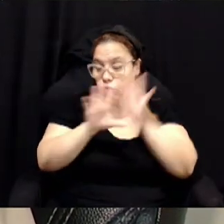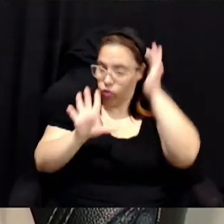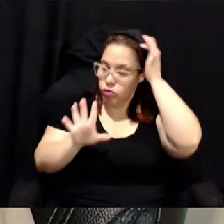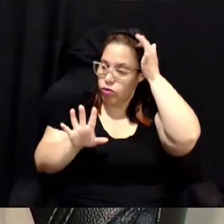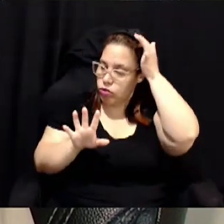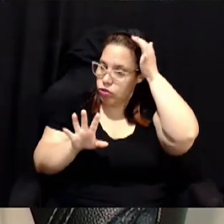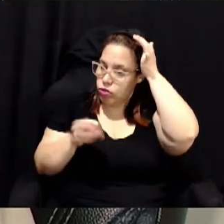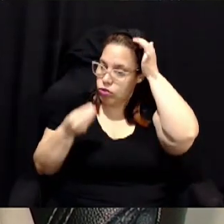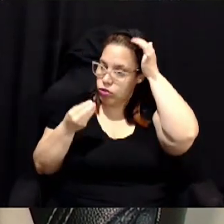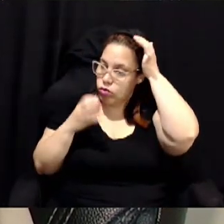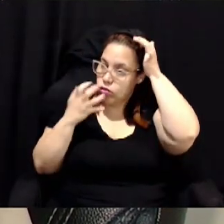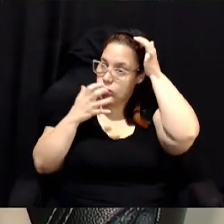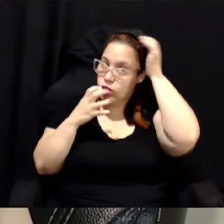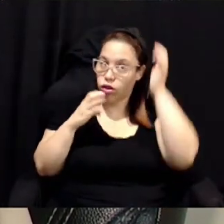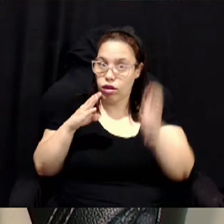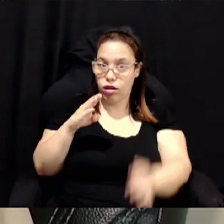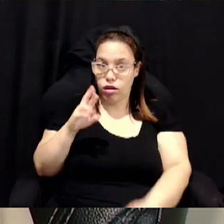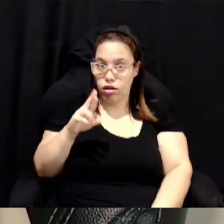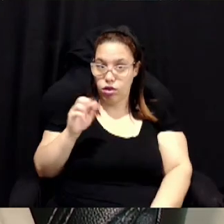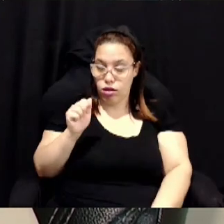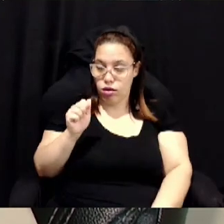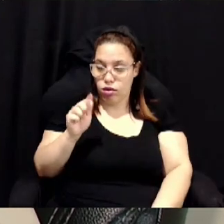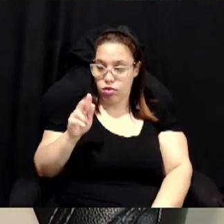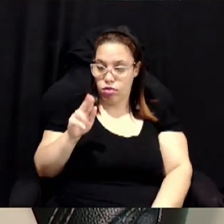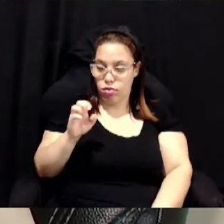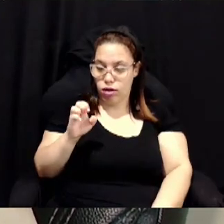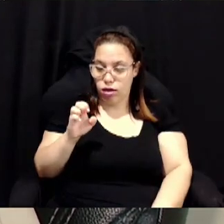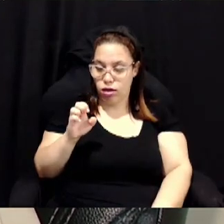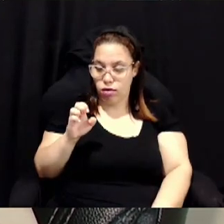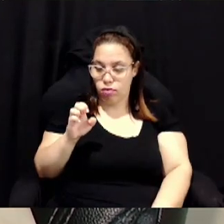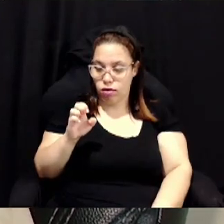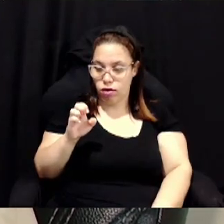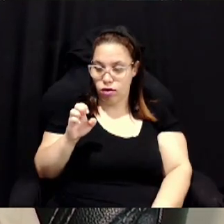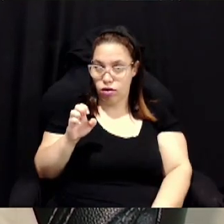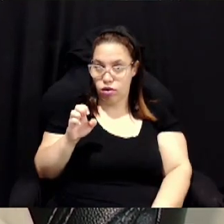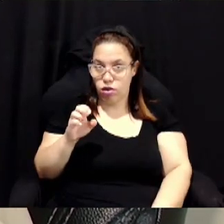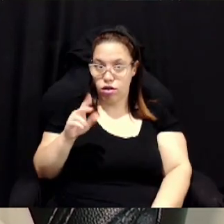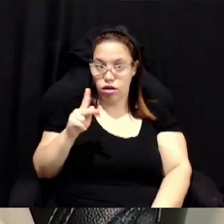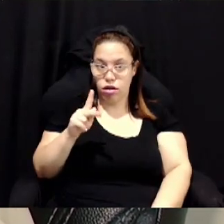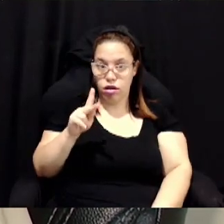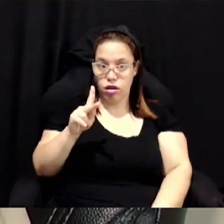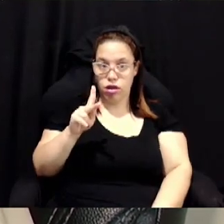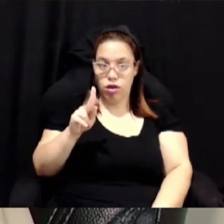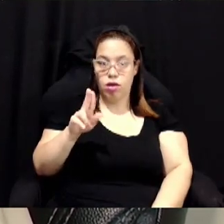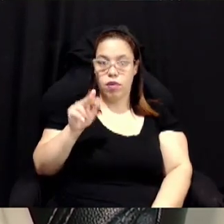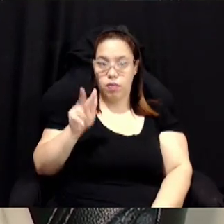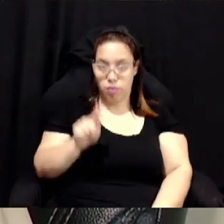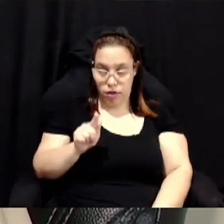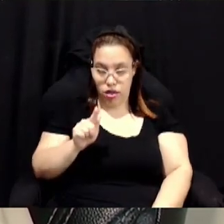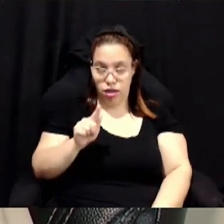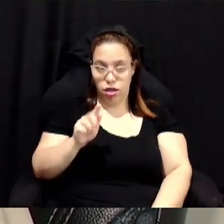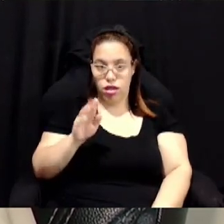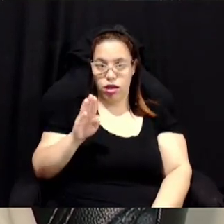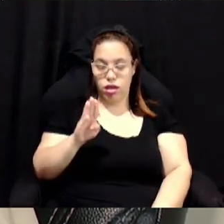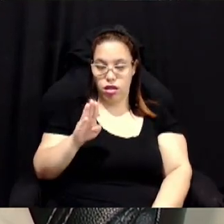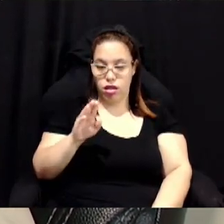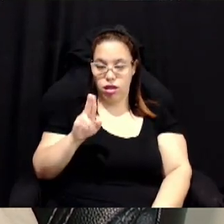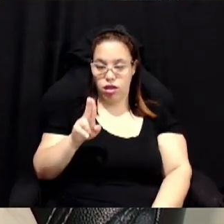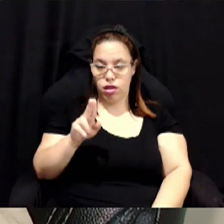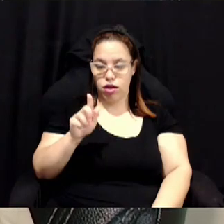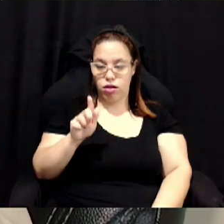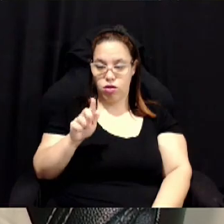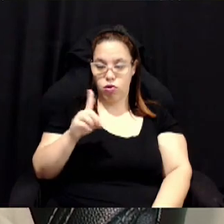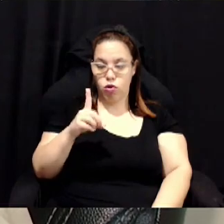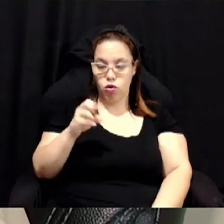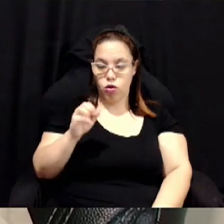cães braquicefálicos, né, das raças braquicefálicas, que são Pug, Bulldog, Shih Tzu, eles têm o focinho muito achatadinho, então eles